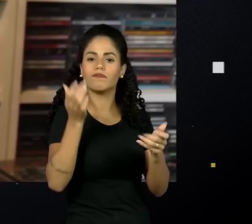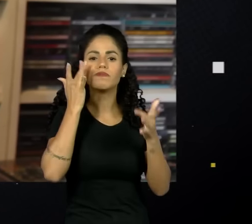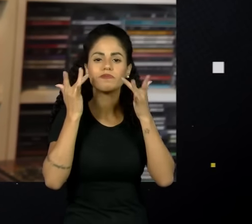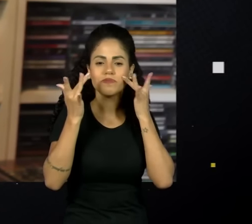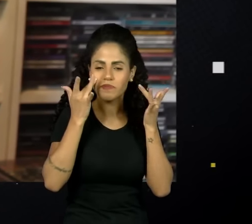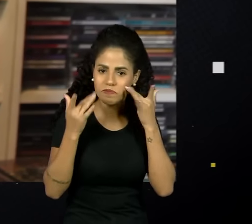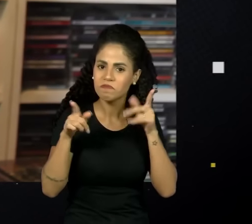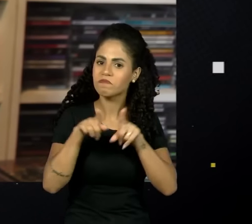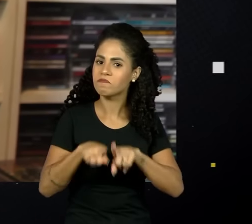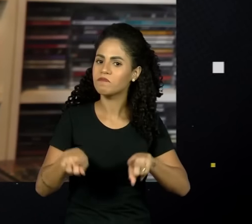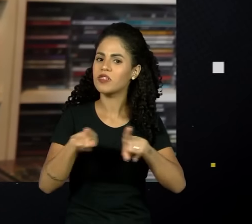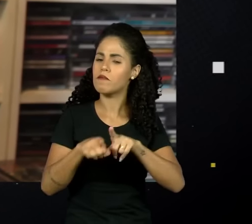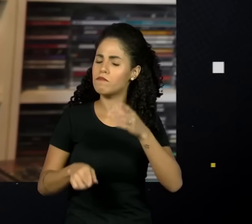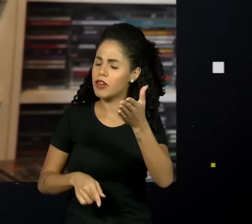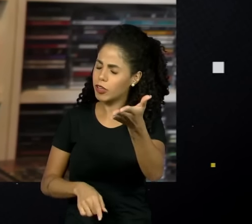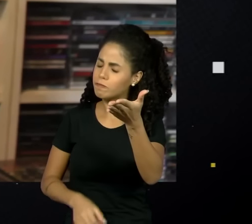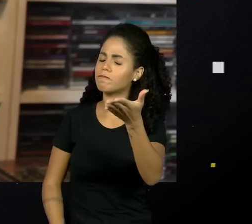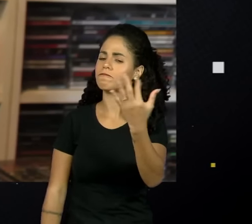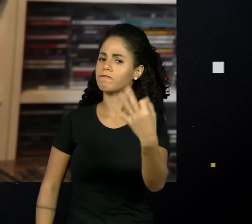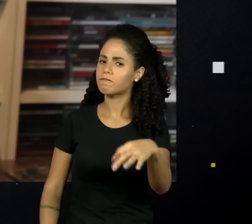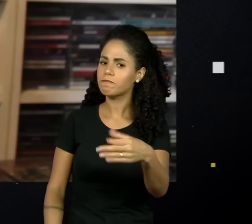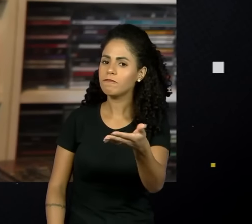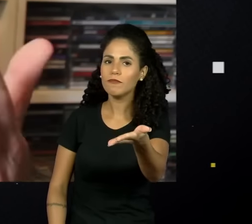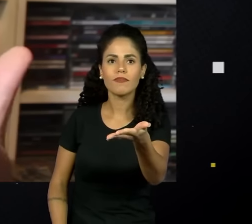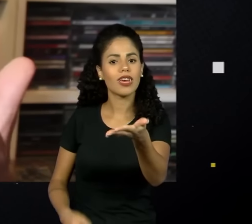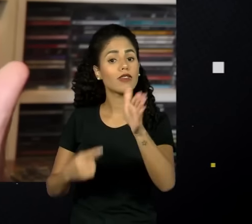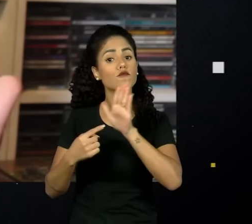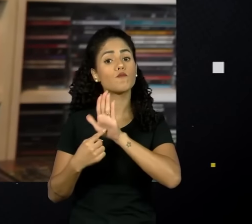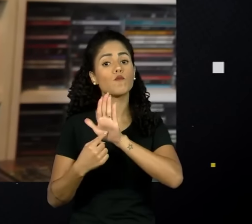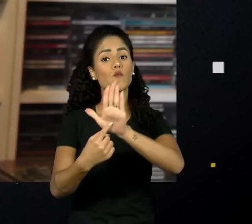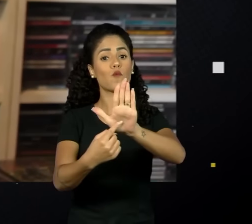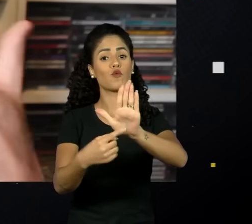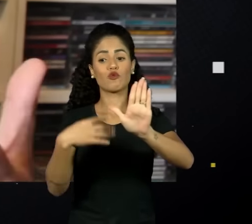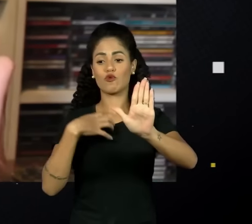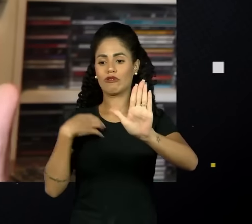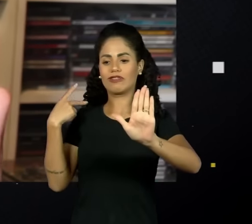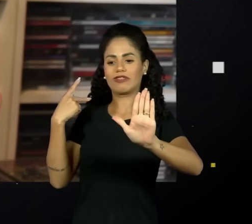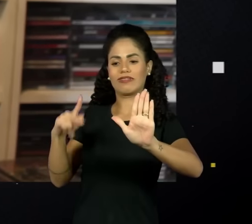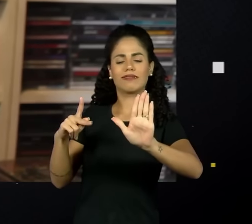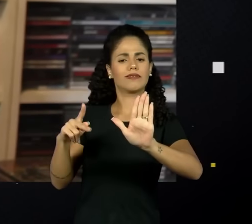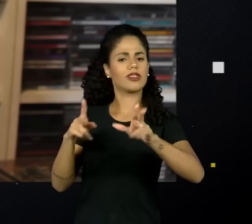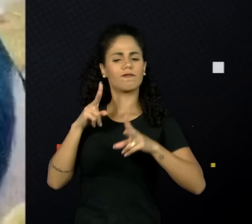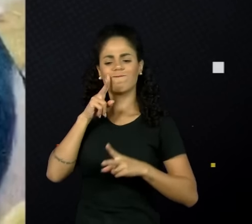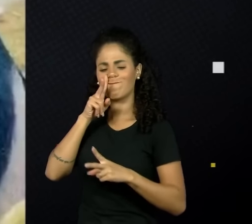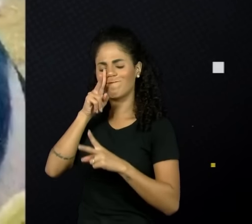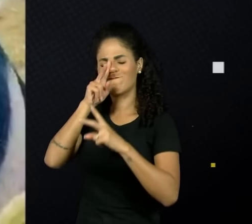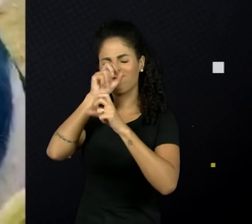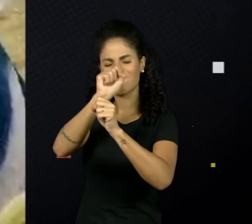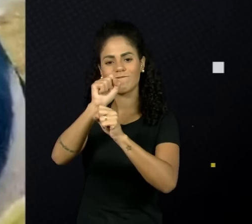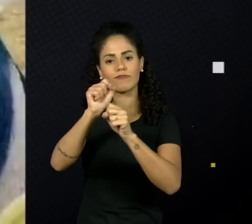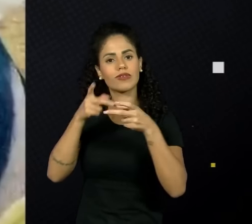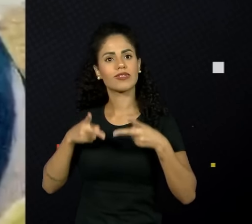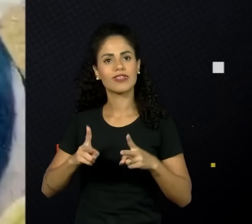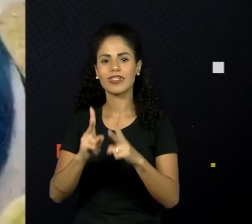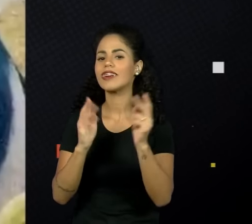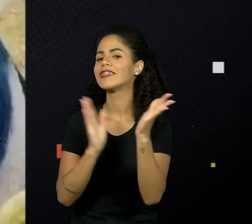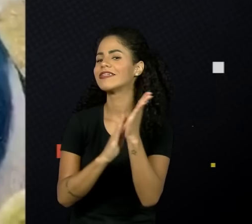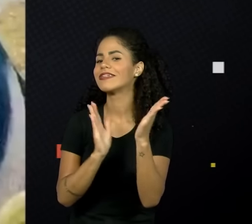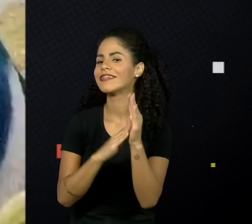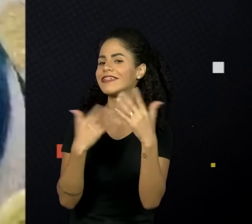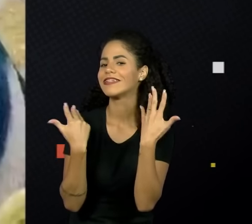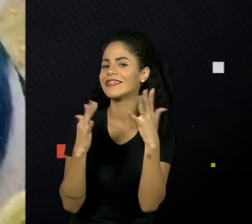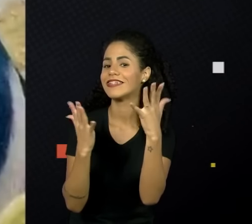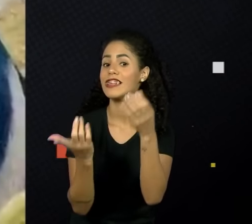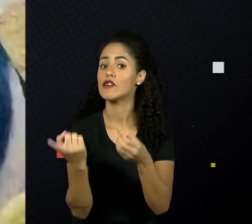né ele ele mostrou ao mundo que ele tinha força e sempre teve e parabéns por